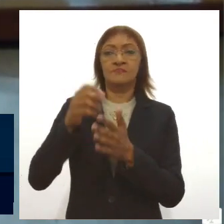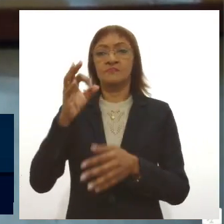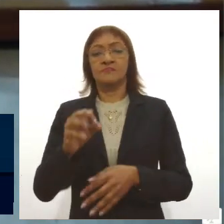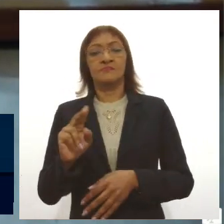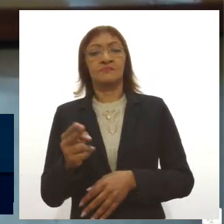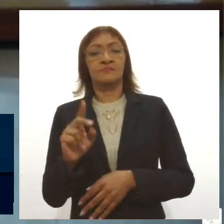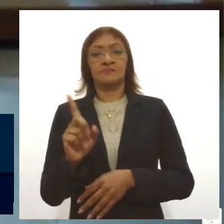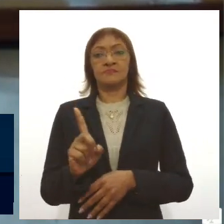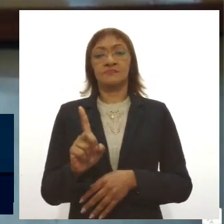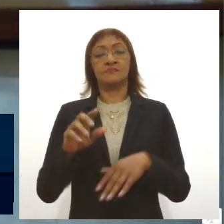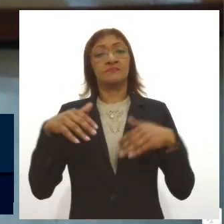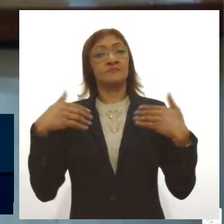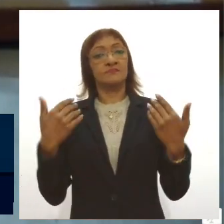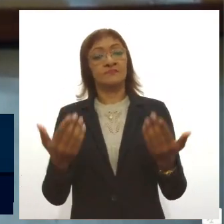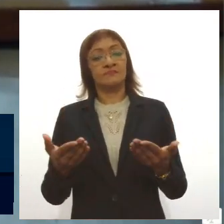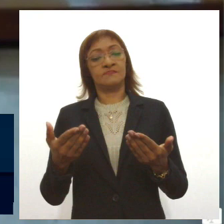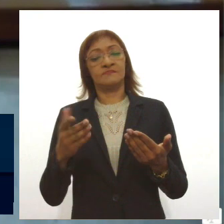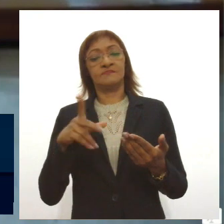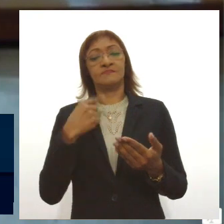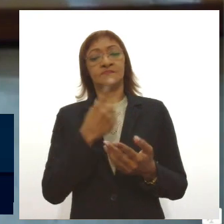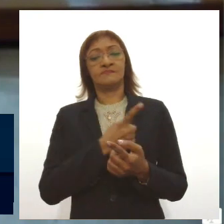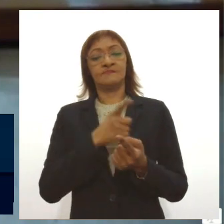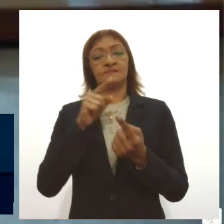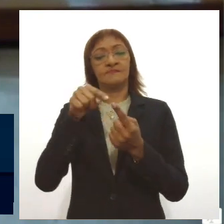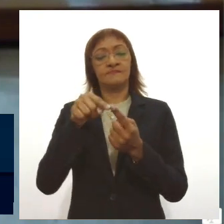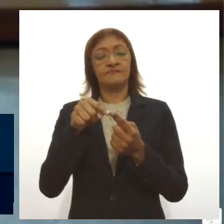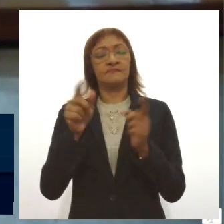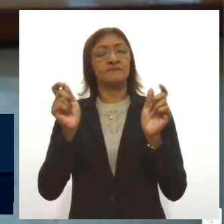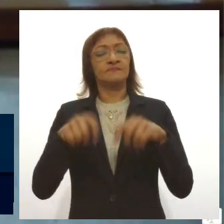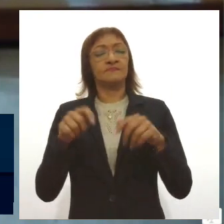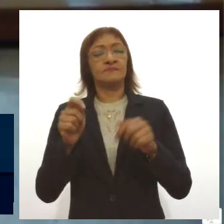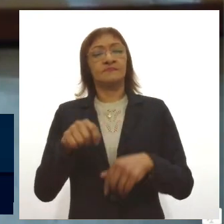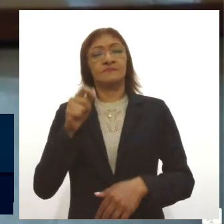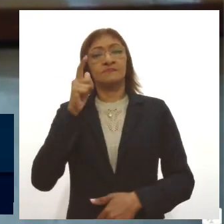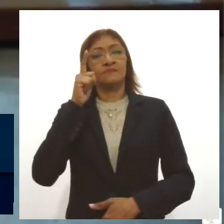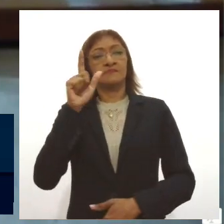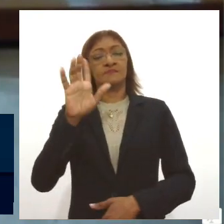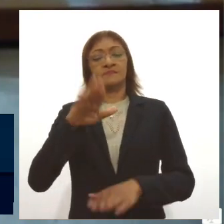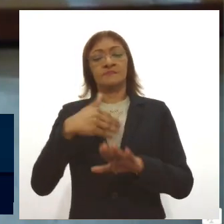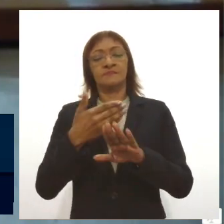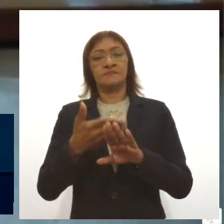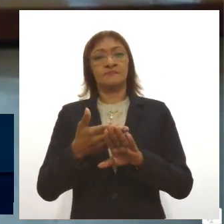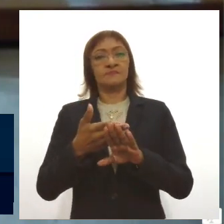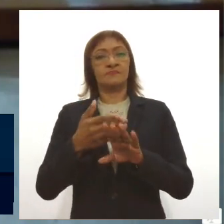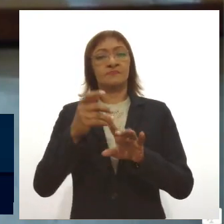nossa expectativa é que a gente consiga, até junho